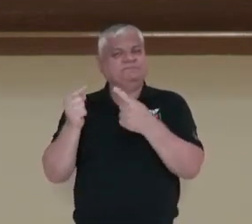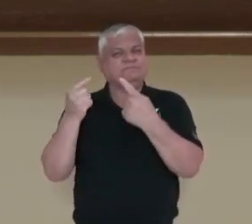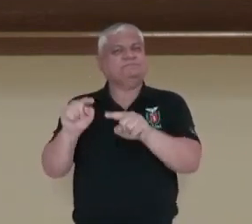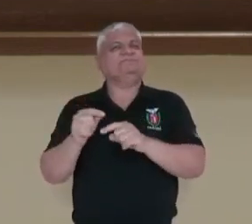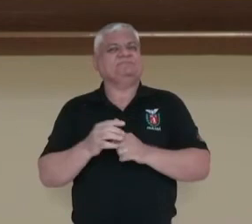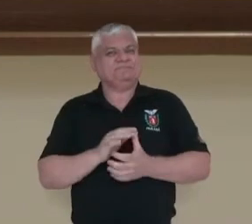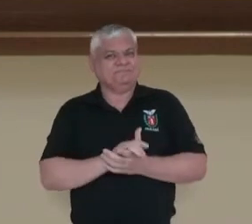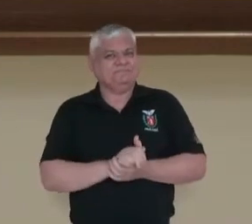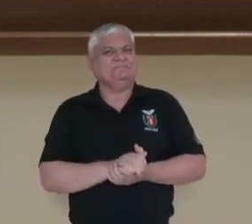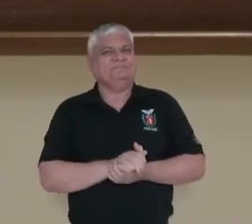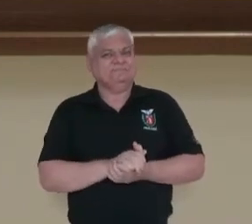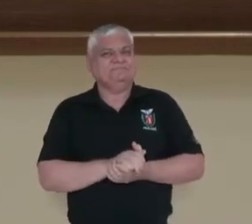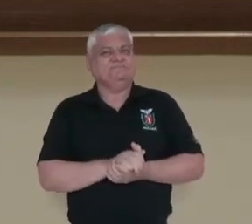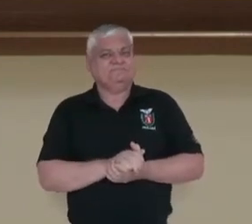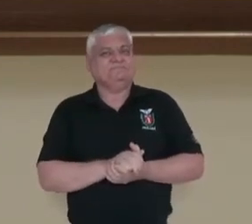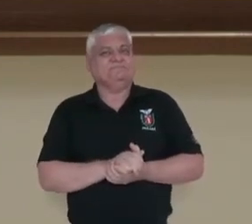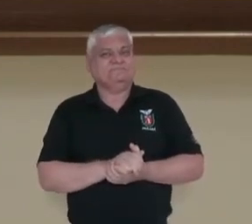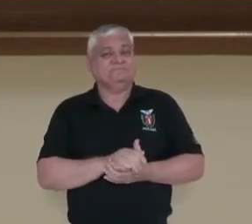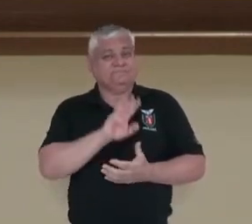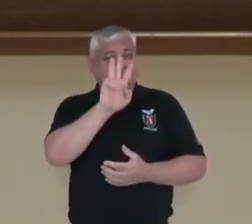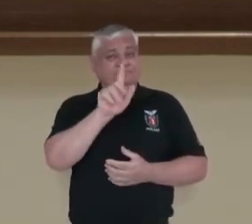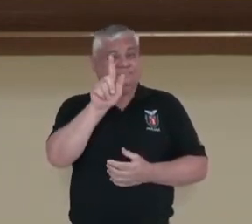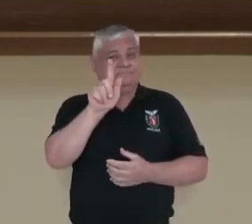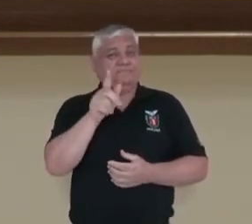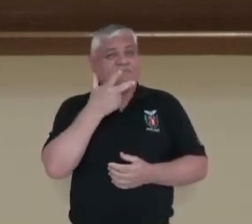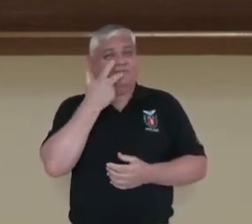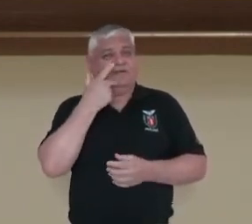pensamento, né, que o Vanderlei faz.